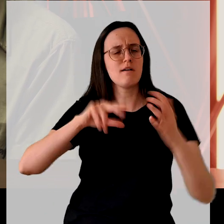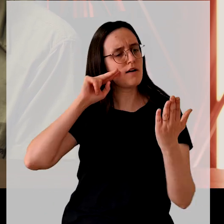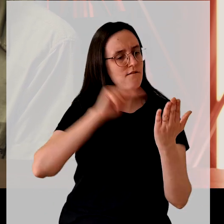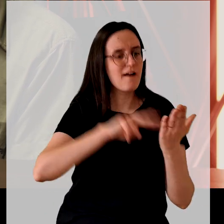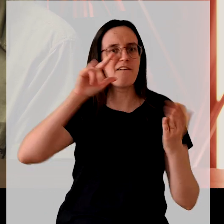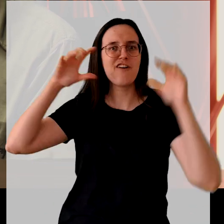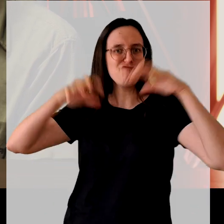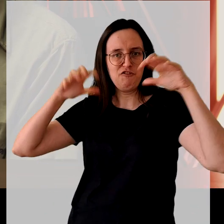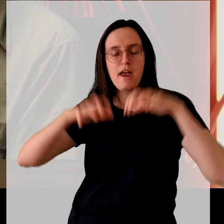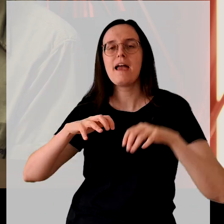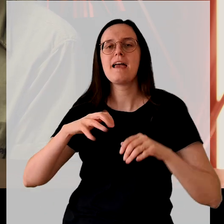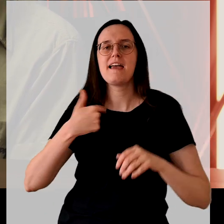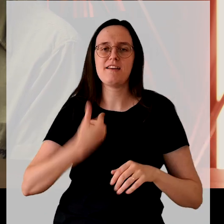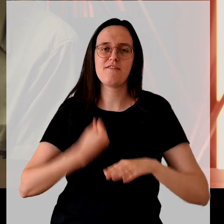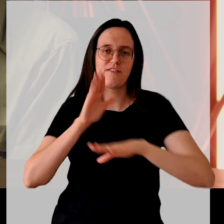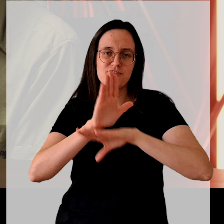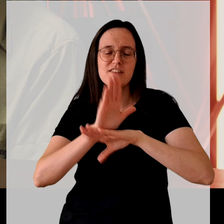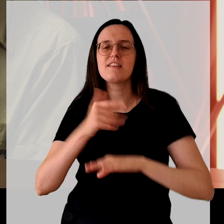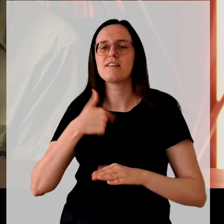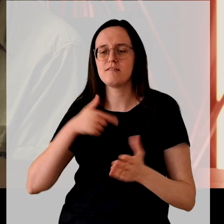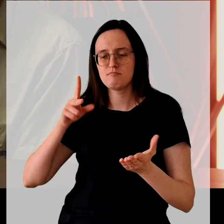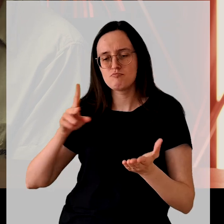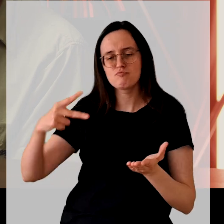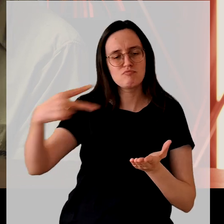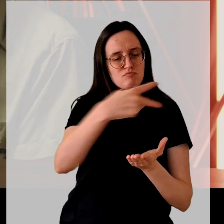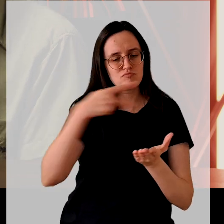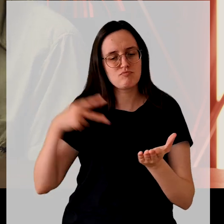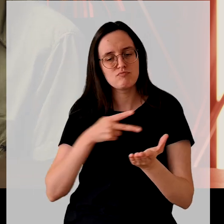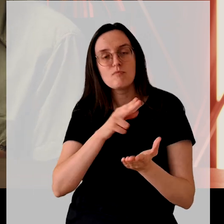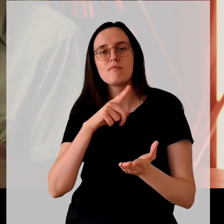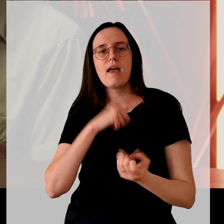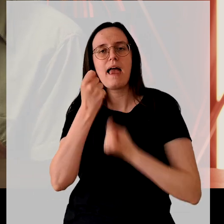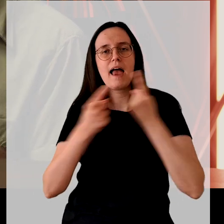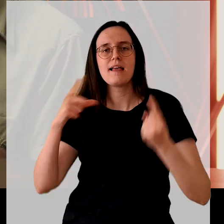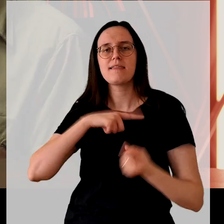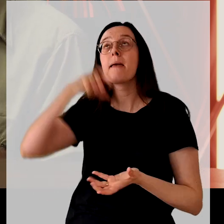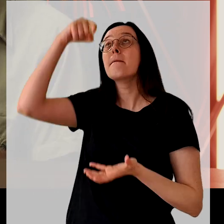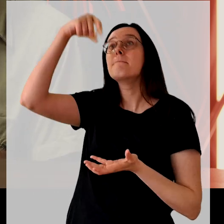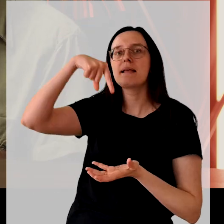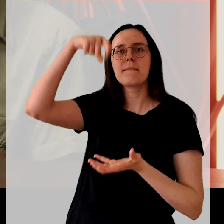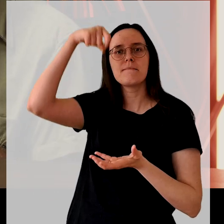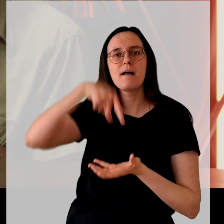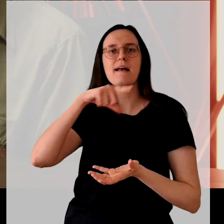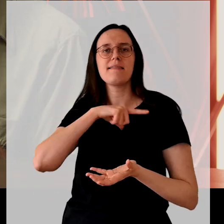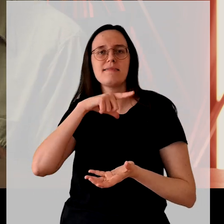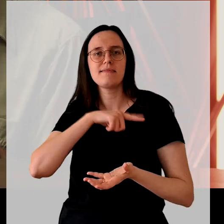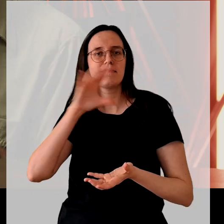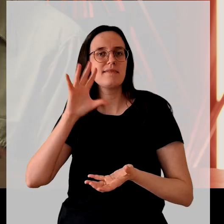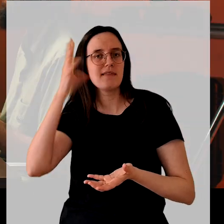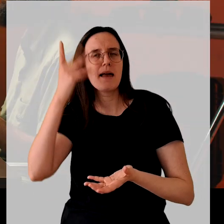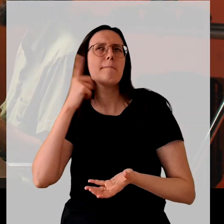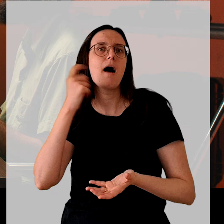chuva. E aí, eu estava de assistente, fui lá, cortei as espumas e embaixo de algumas goteiras que tinham um